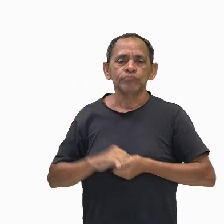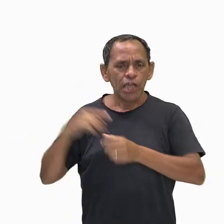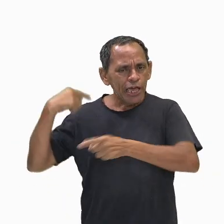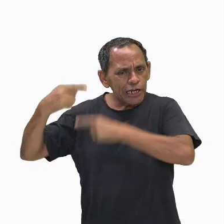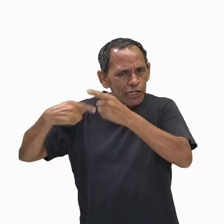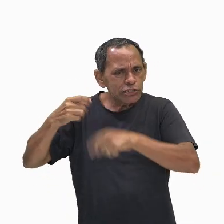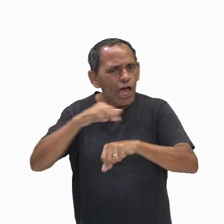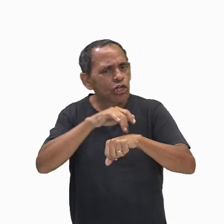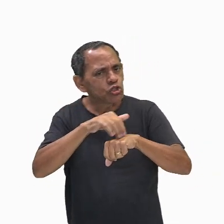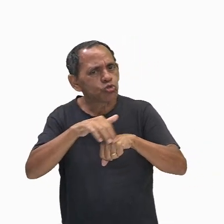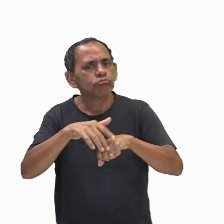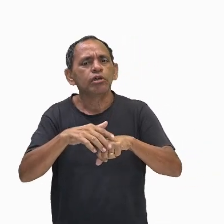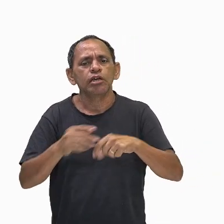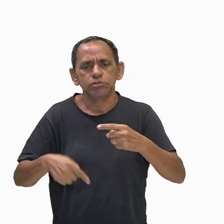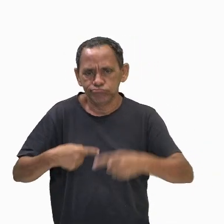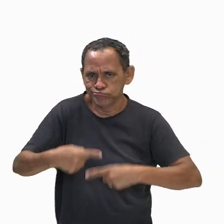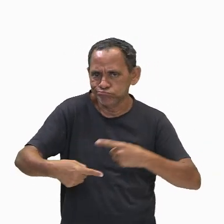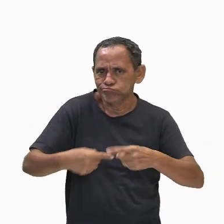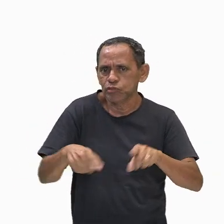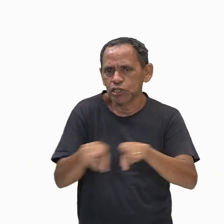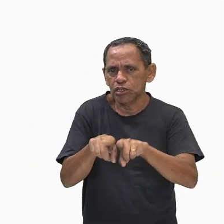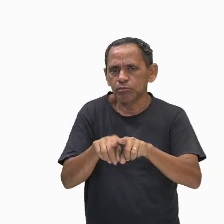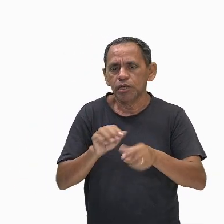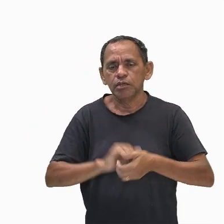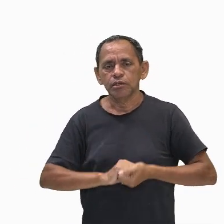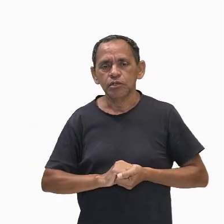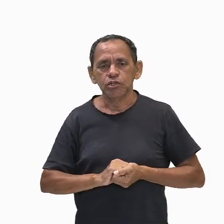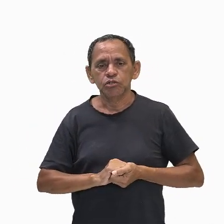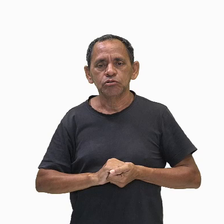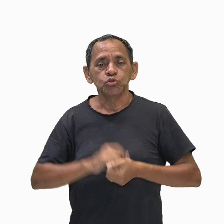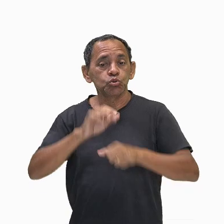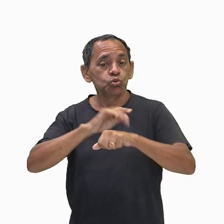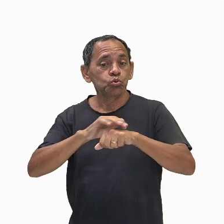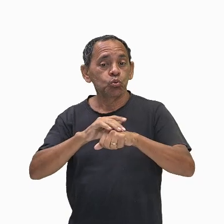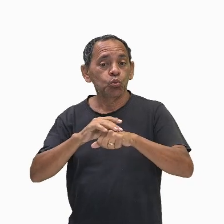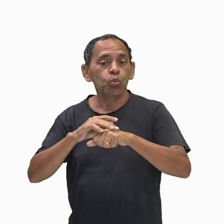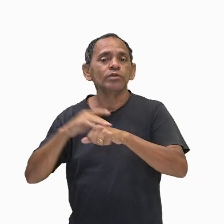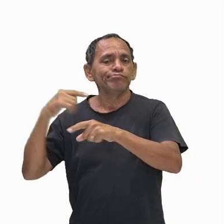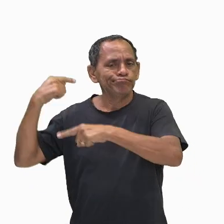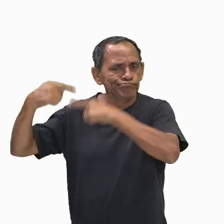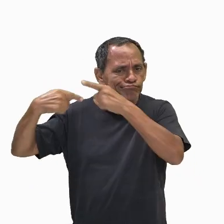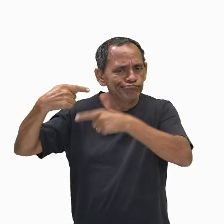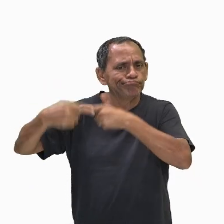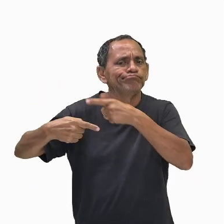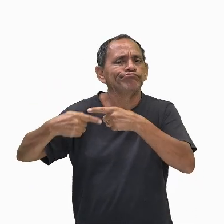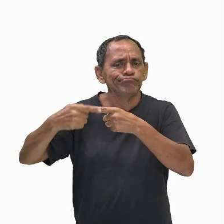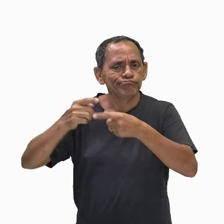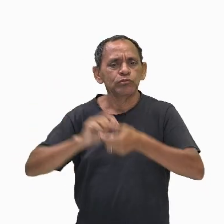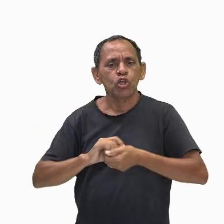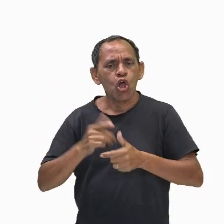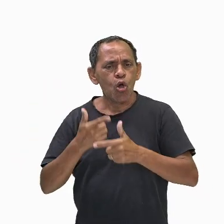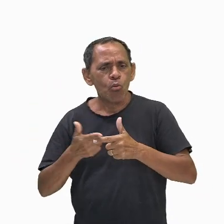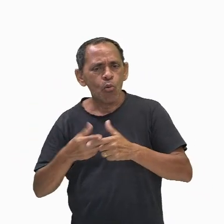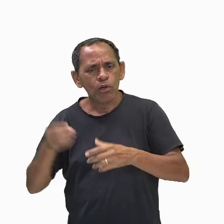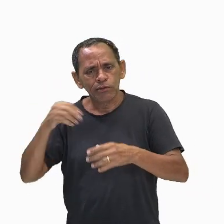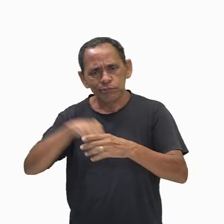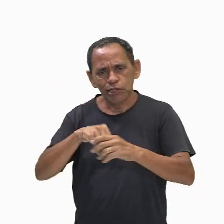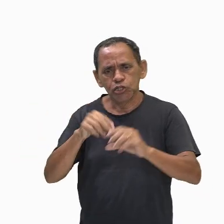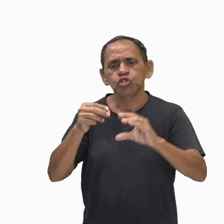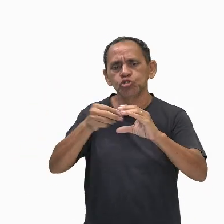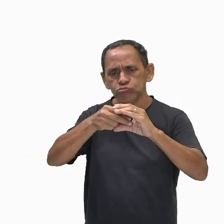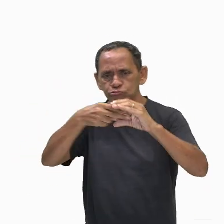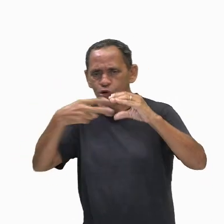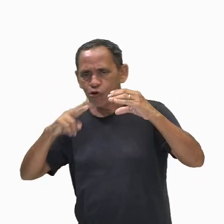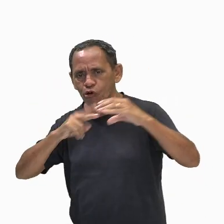distrofia muscular de Duchenne, que é uma doença hereditária, que acomete no cromossomo X, exatamente,